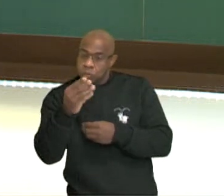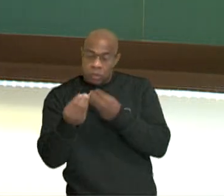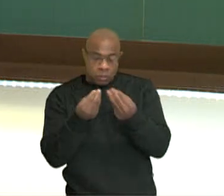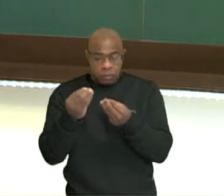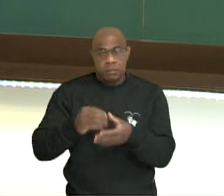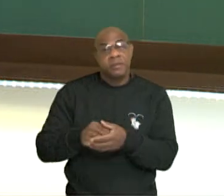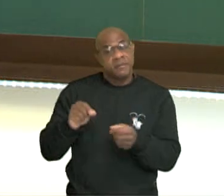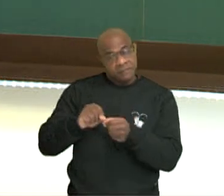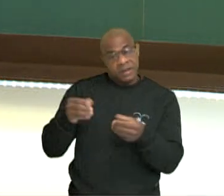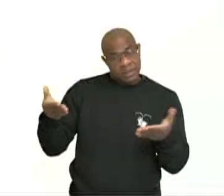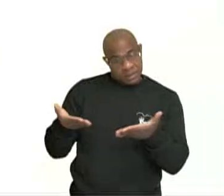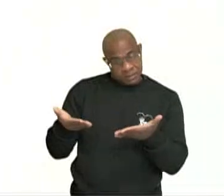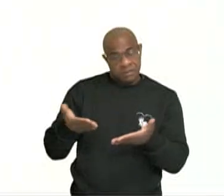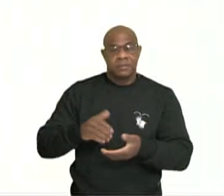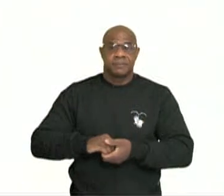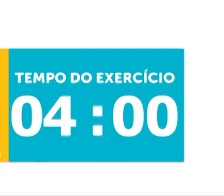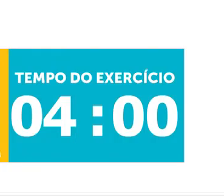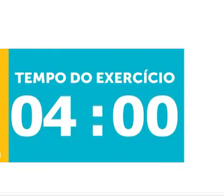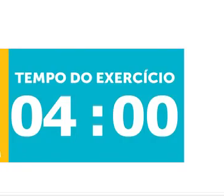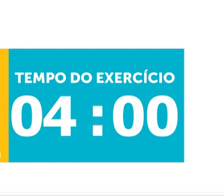aí, eu te aguardo aqui.